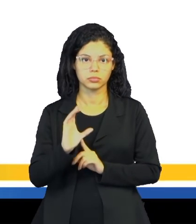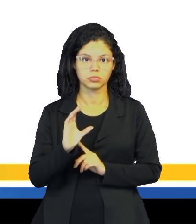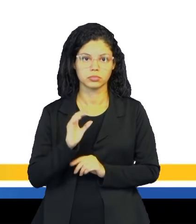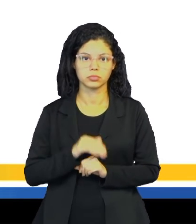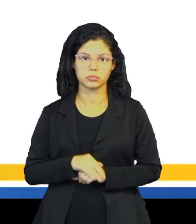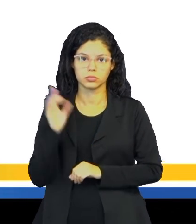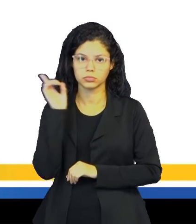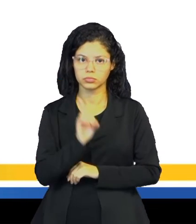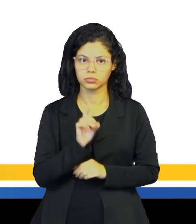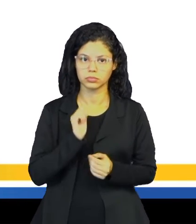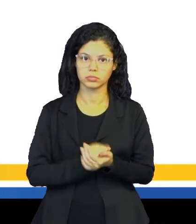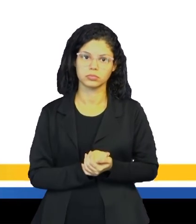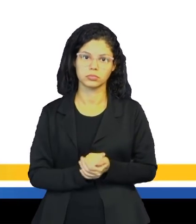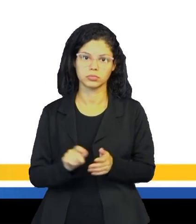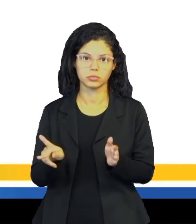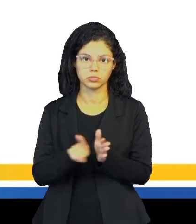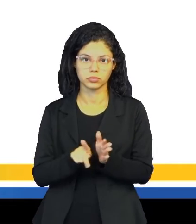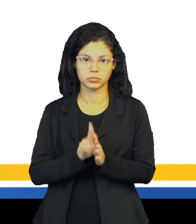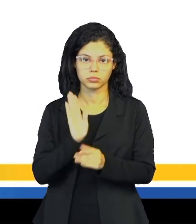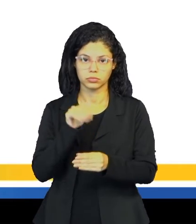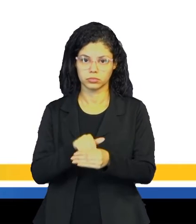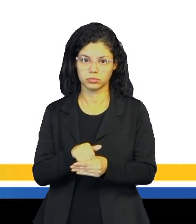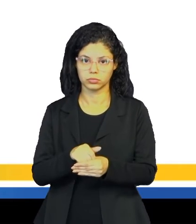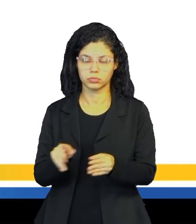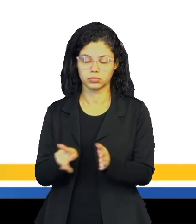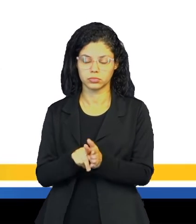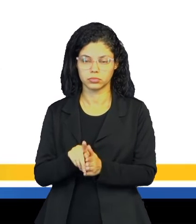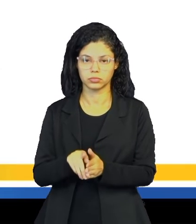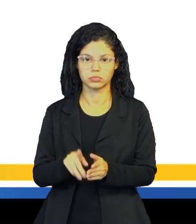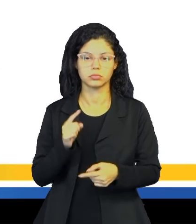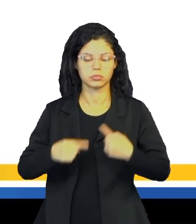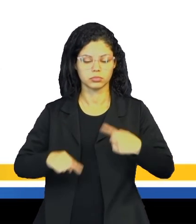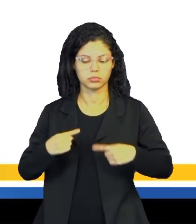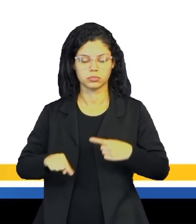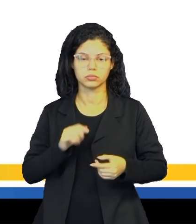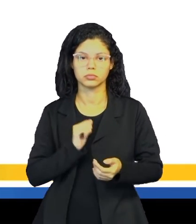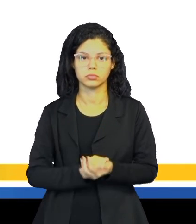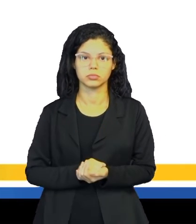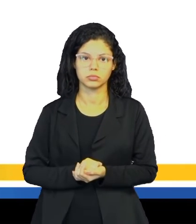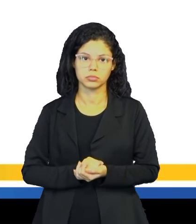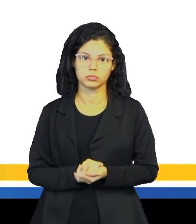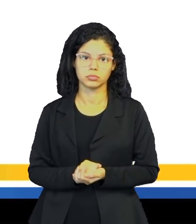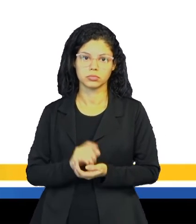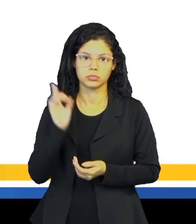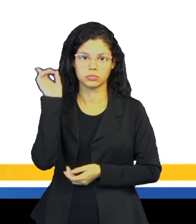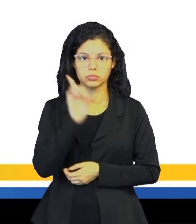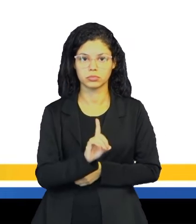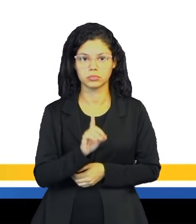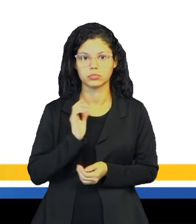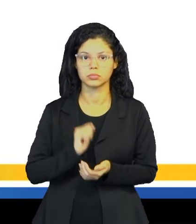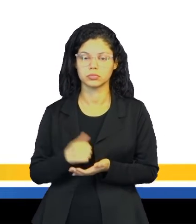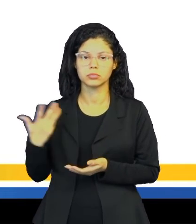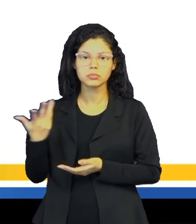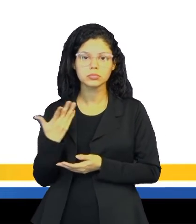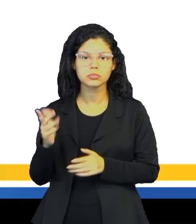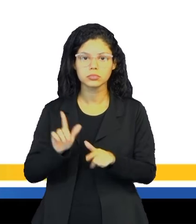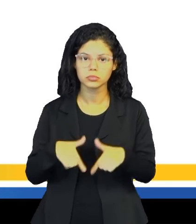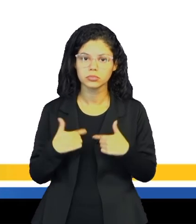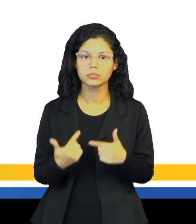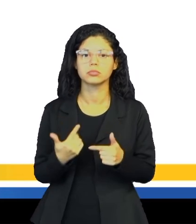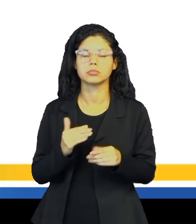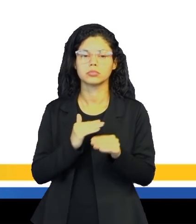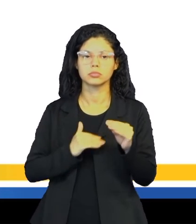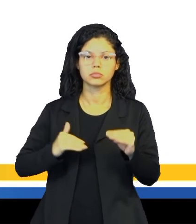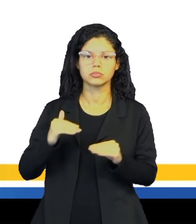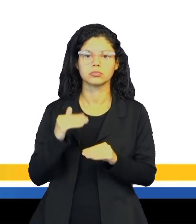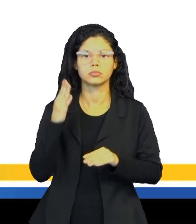Letra C. Os direitos civis são relativos ao voto e à participação política. Letra D. Os direitos civis são baseados na defesa